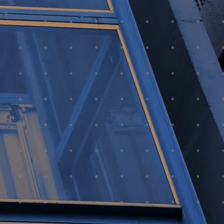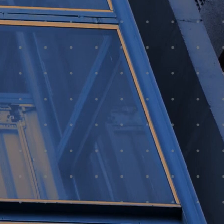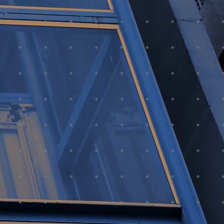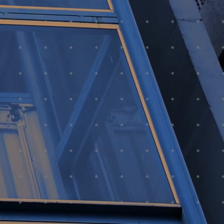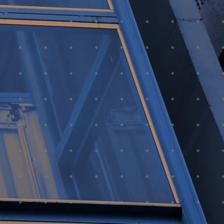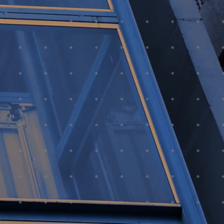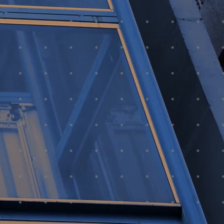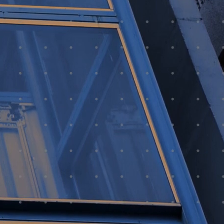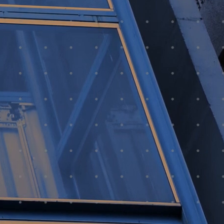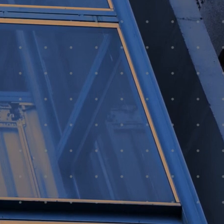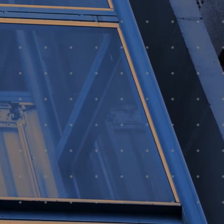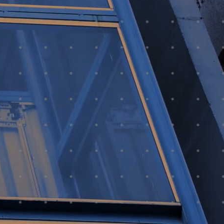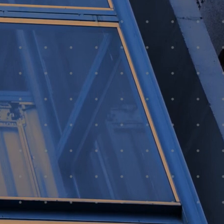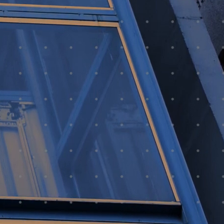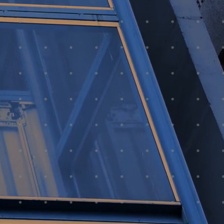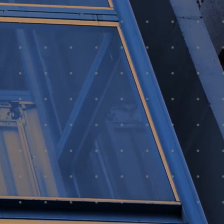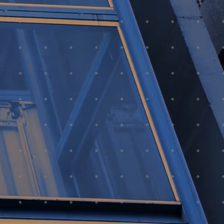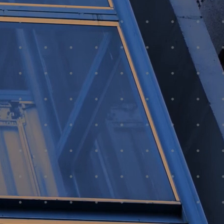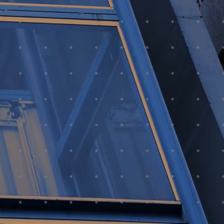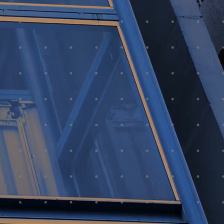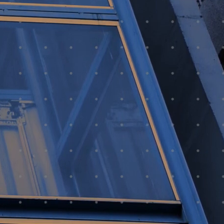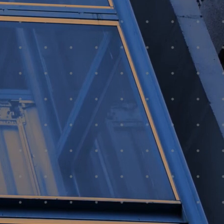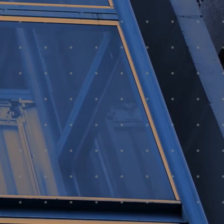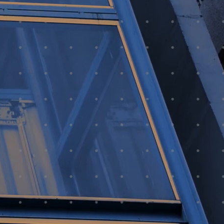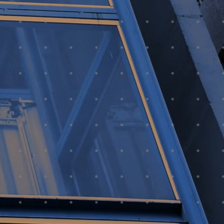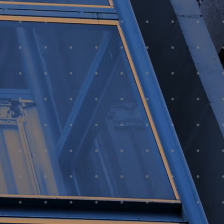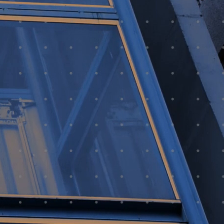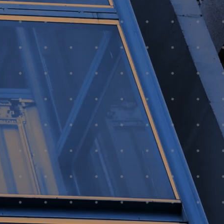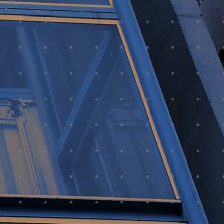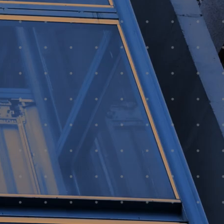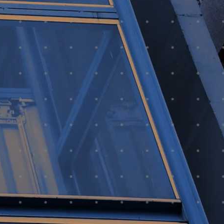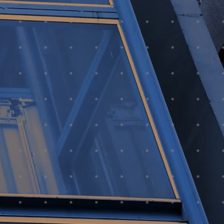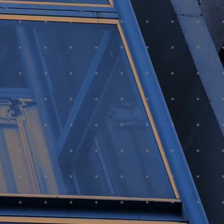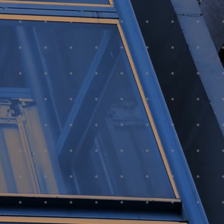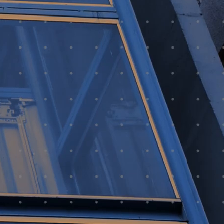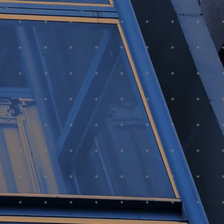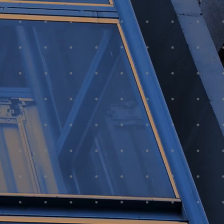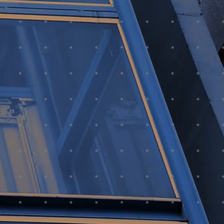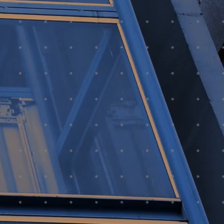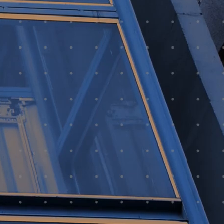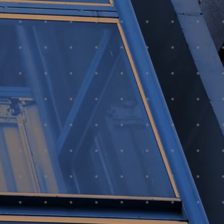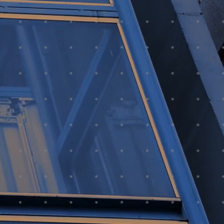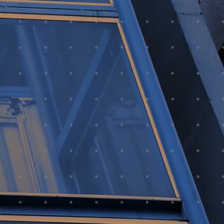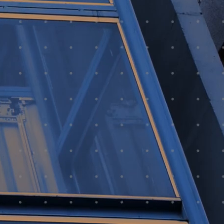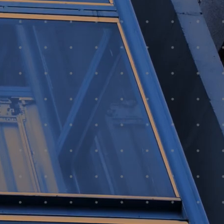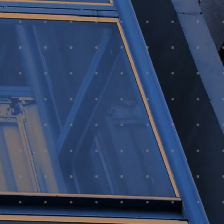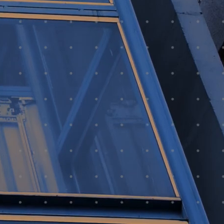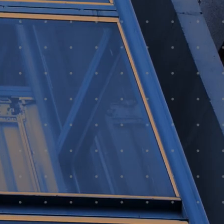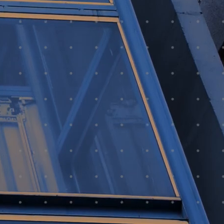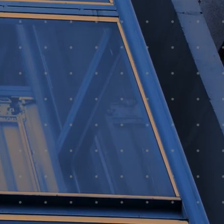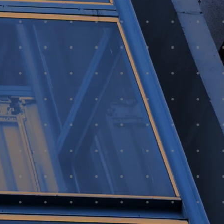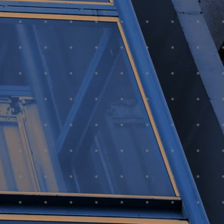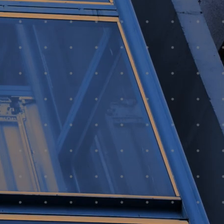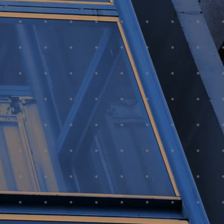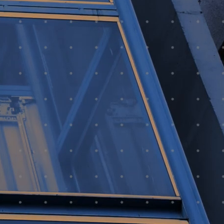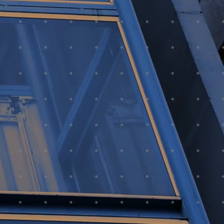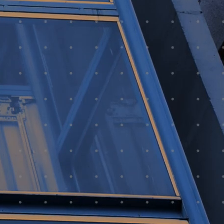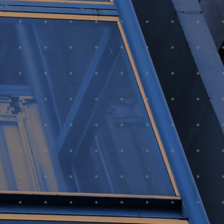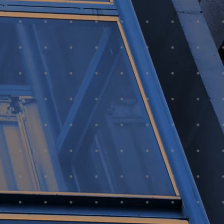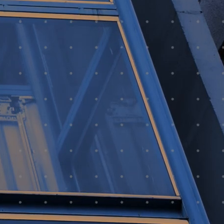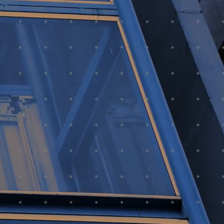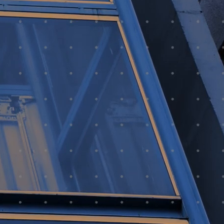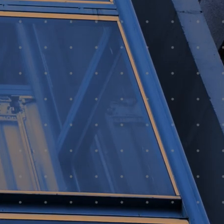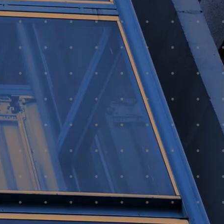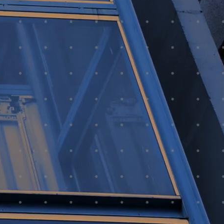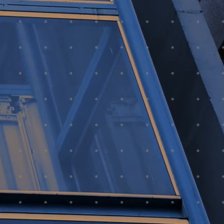mercados, balconista de açougue, confeiteiro, corretor de imóveis, costureira em geral, cozinheiro